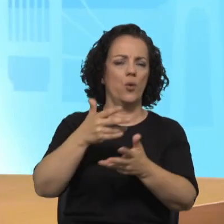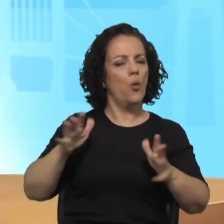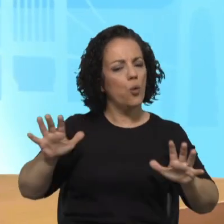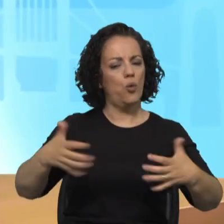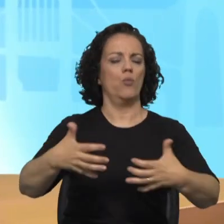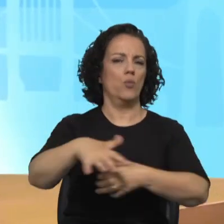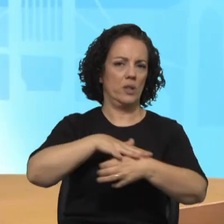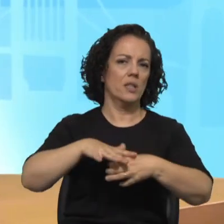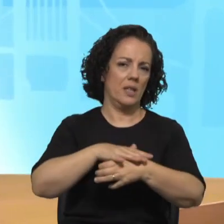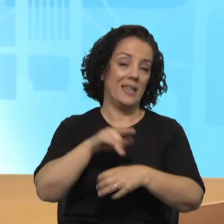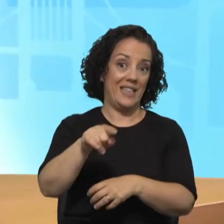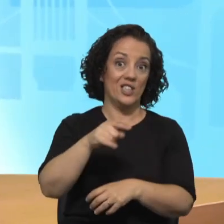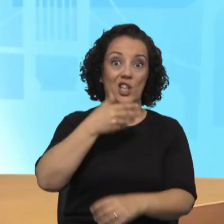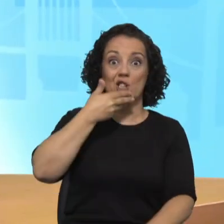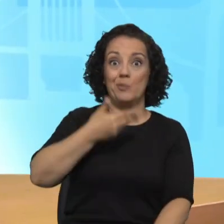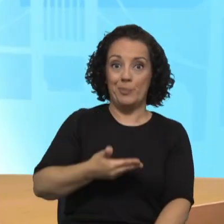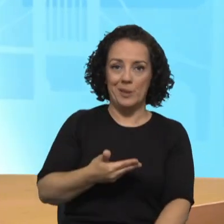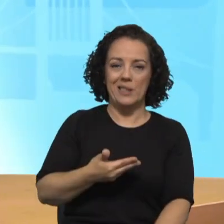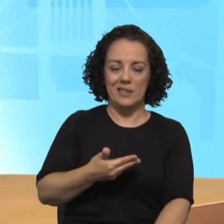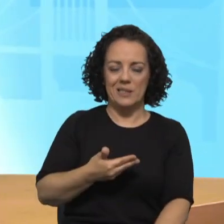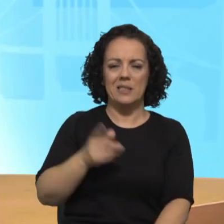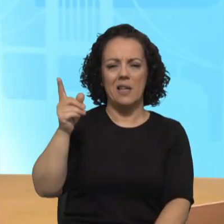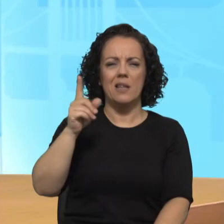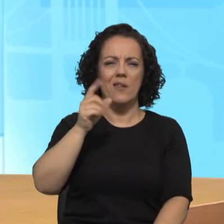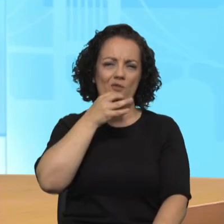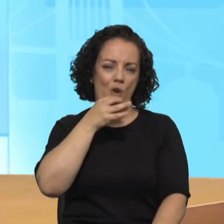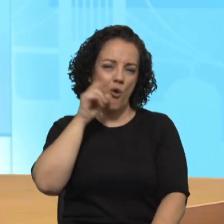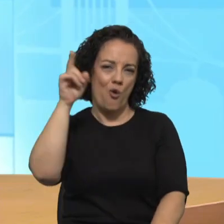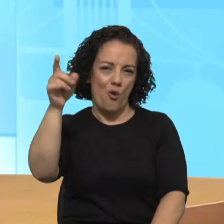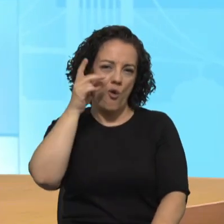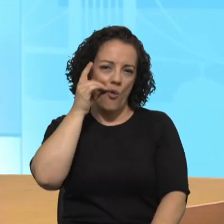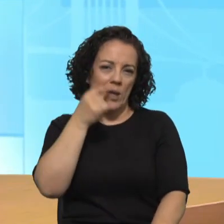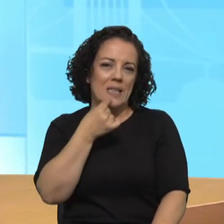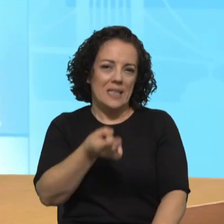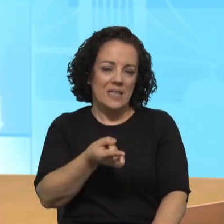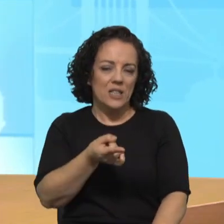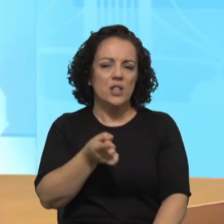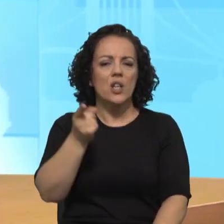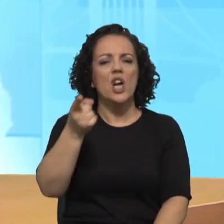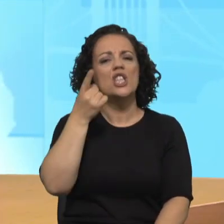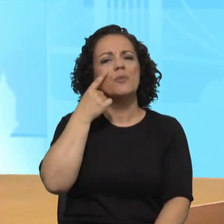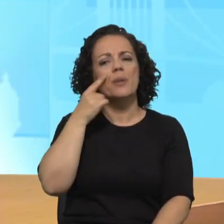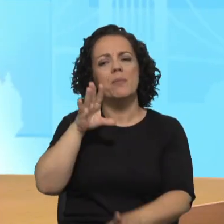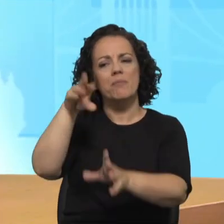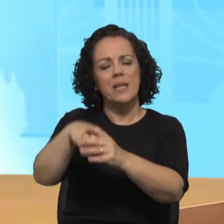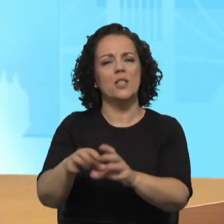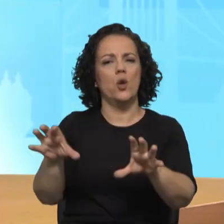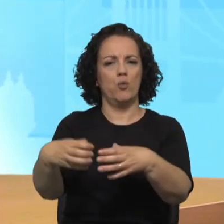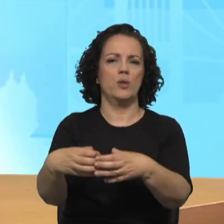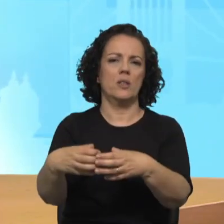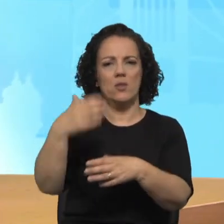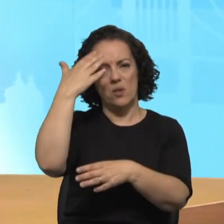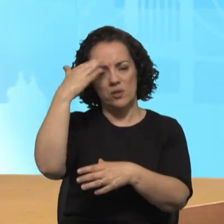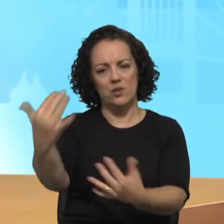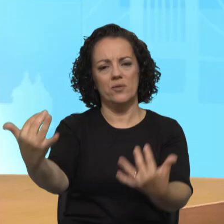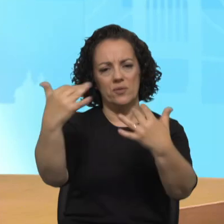é? E essa experiência, aliás, ele falou nisso também em Budapeste, façam uma experiência de comunidade, portanto, convido-vos a virem para a